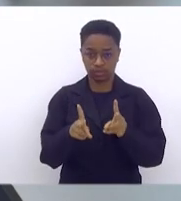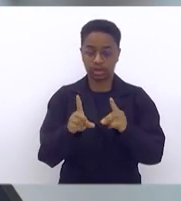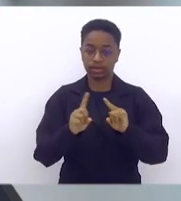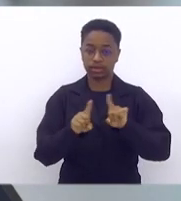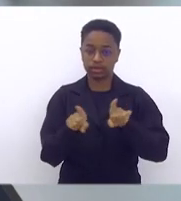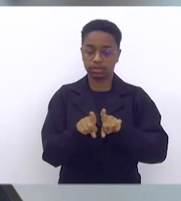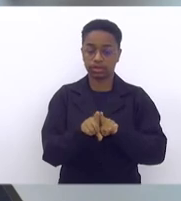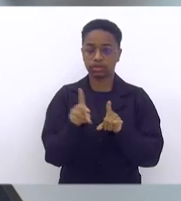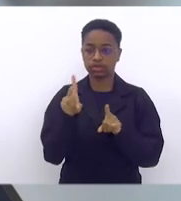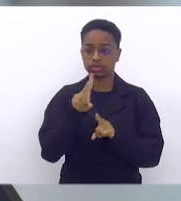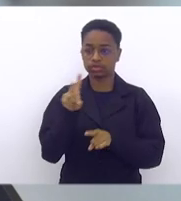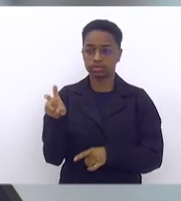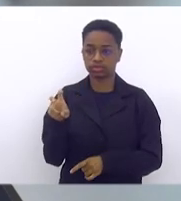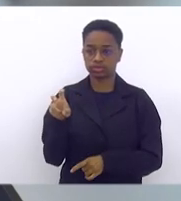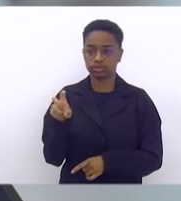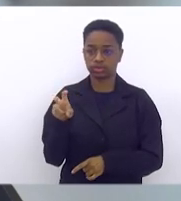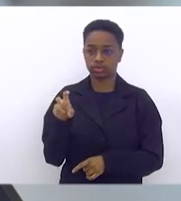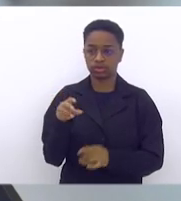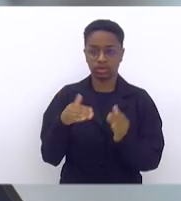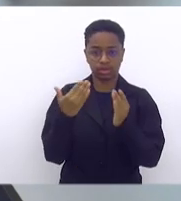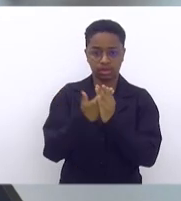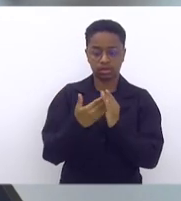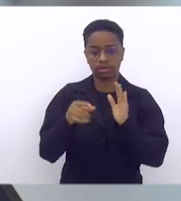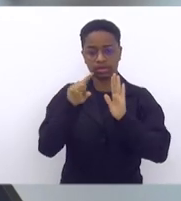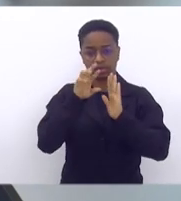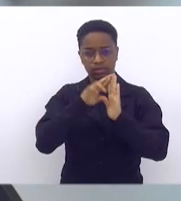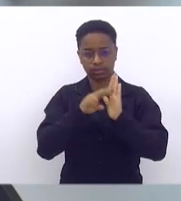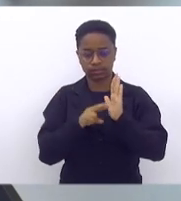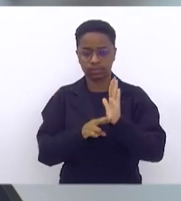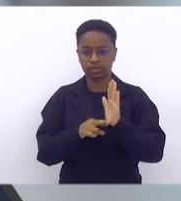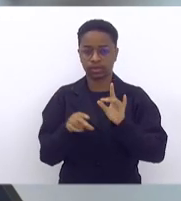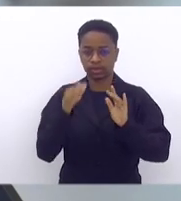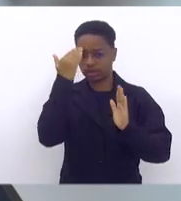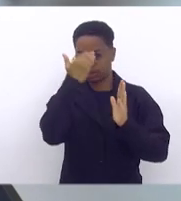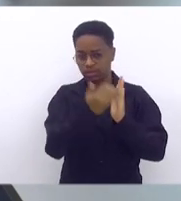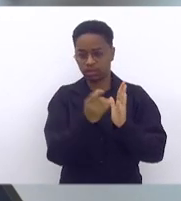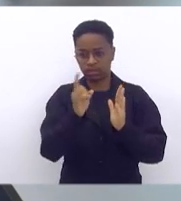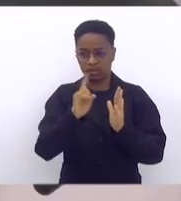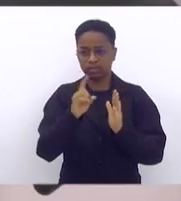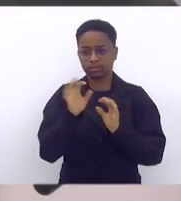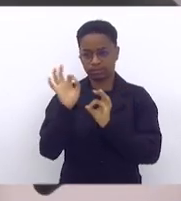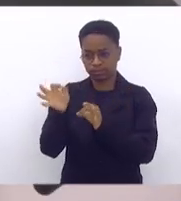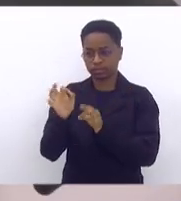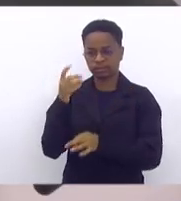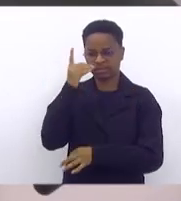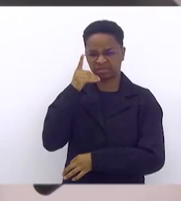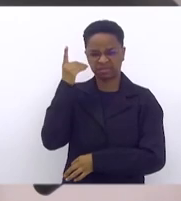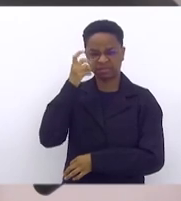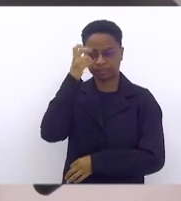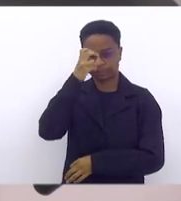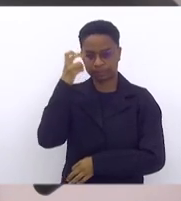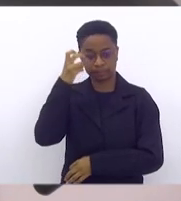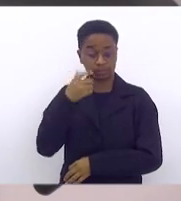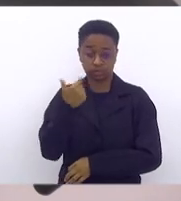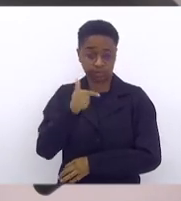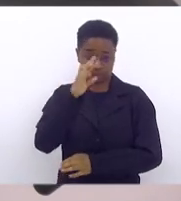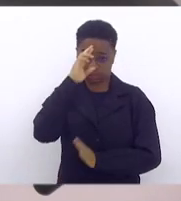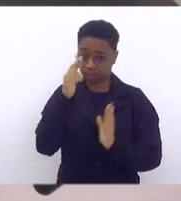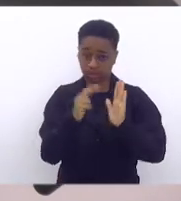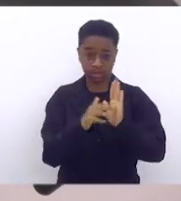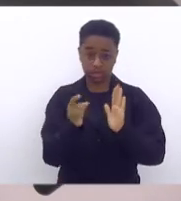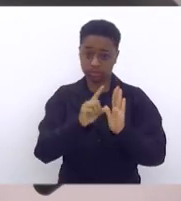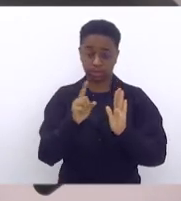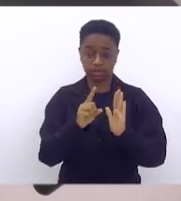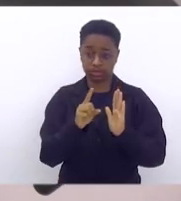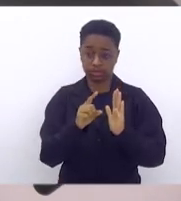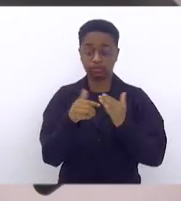respeito dos protocolos, né, que não há respeito aos protocolos. É isso, Verônica, deputada Verônica Lima. Não há respeito aos protocolos.